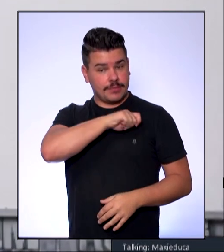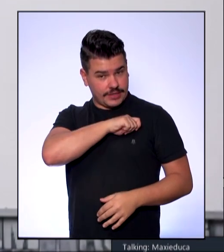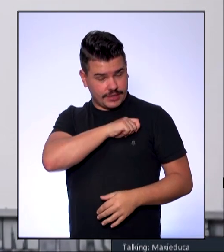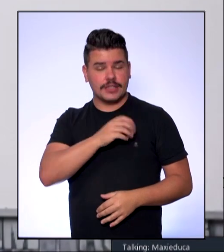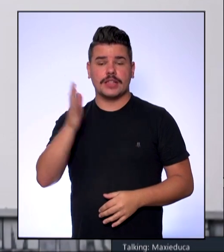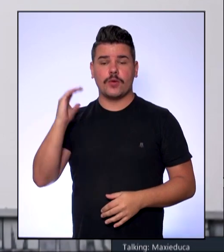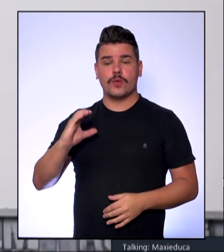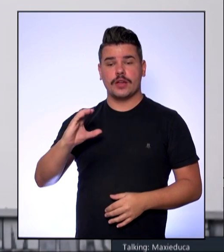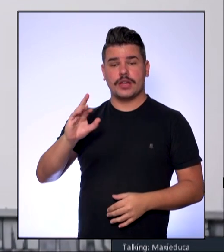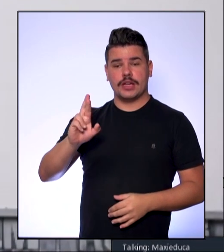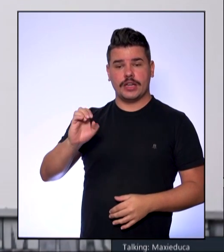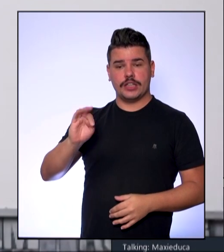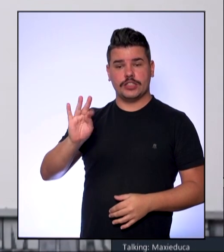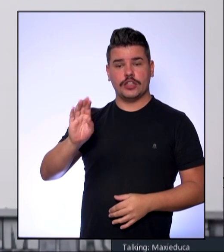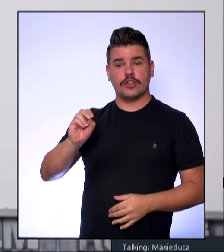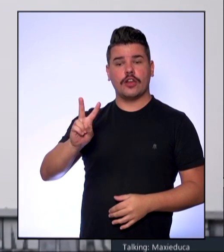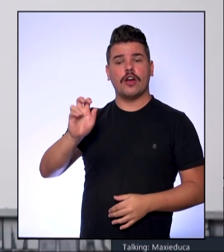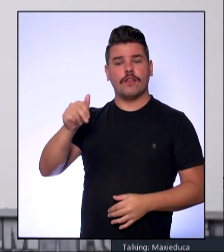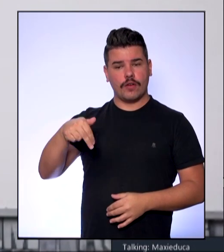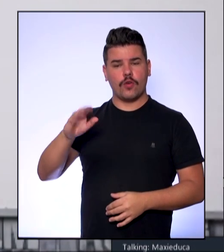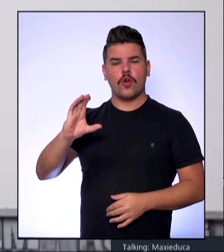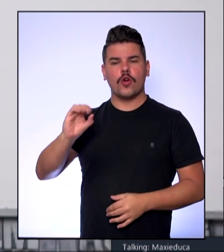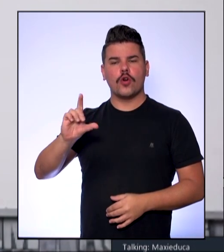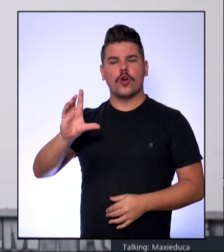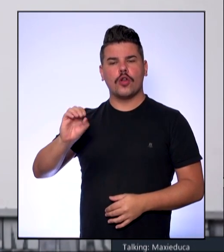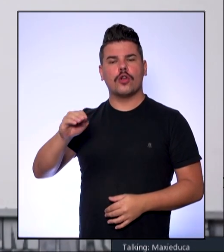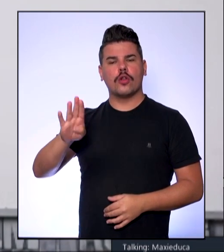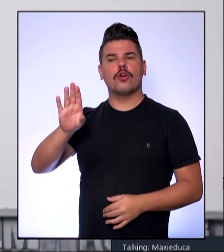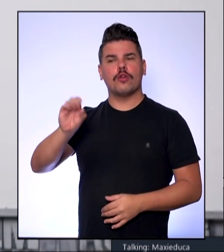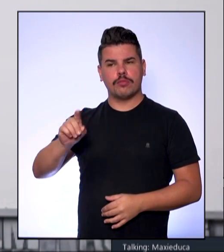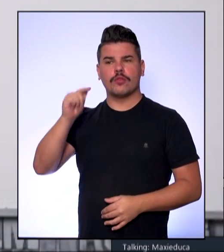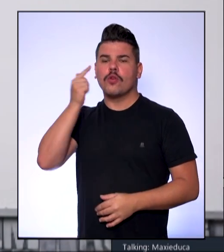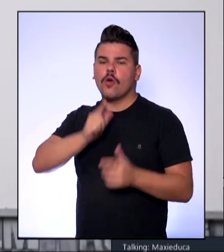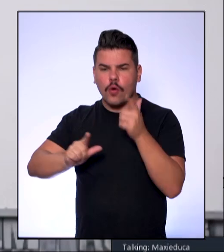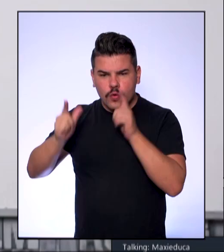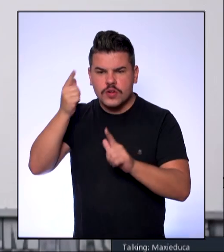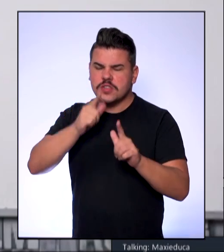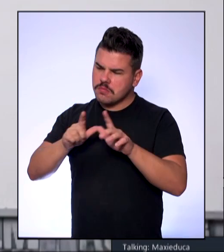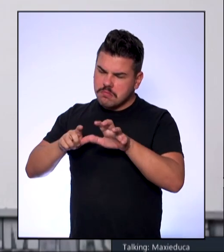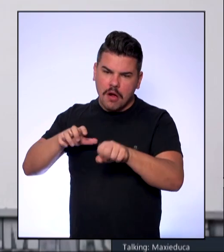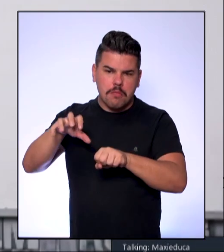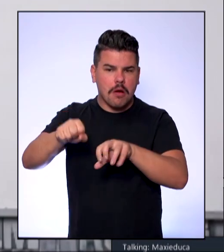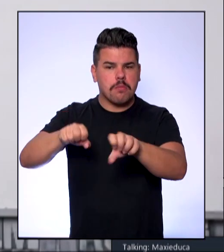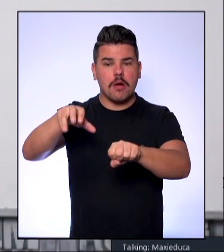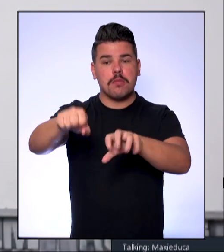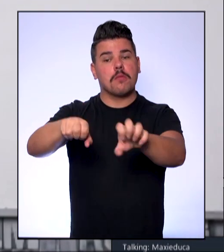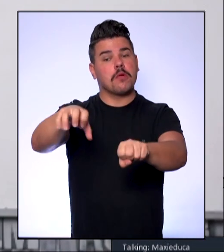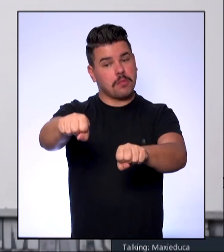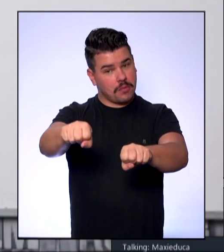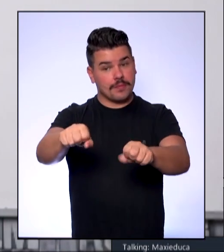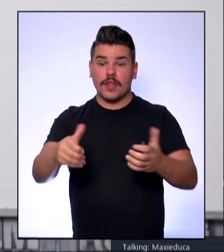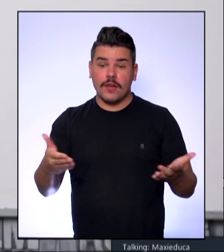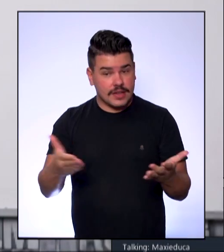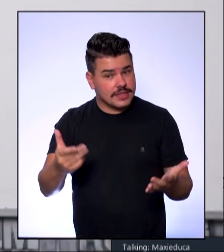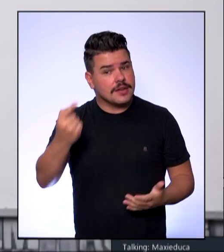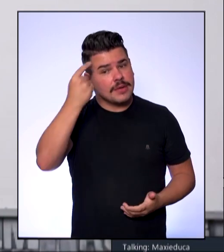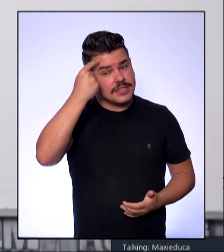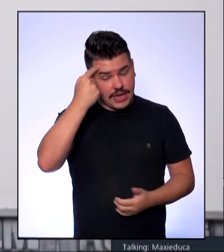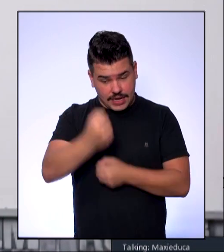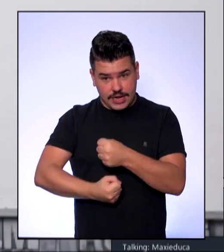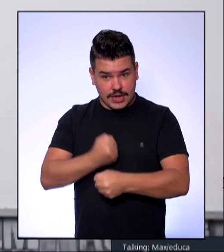um grande conquistador. E aí um detalhe interessante para a gente pensar. Nós estamos no ano